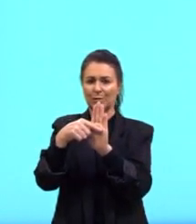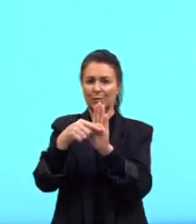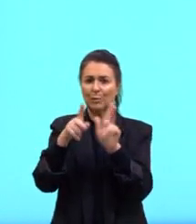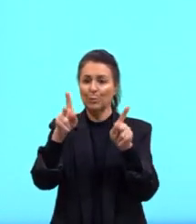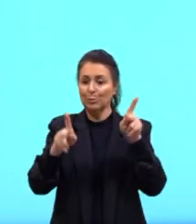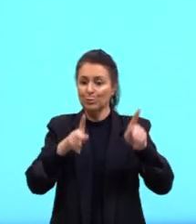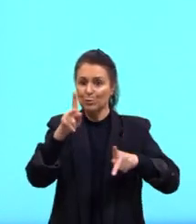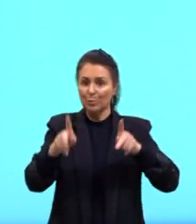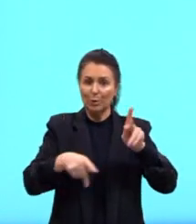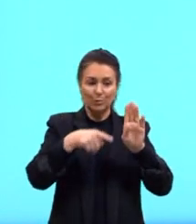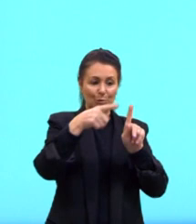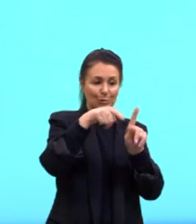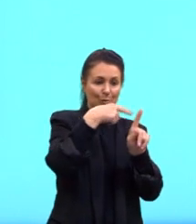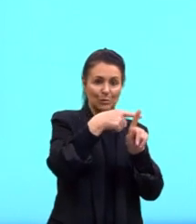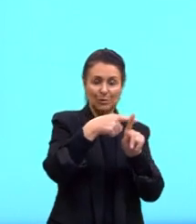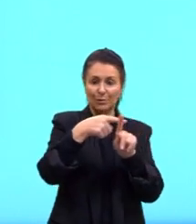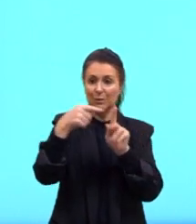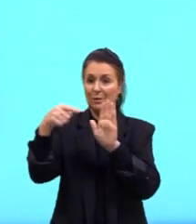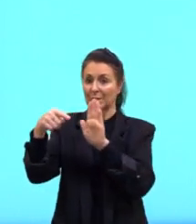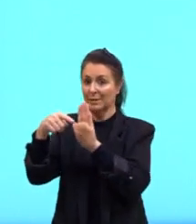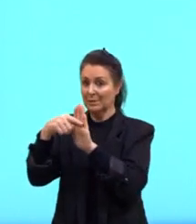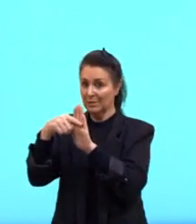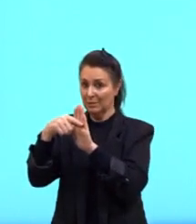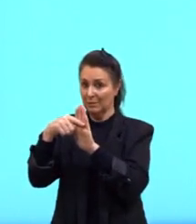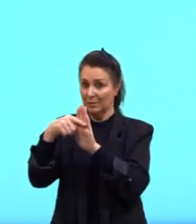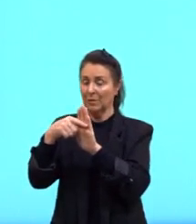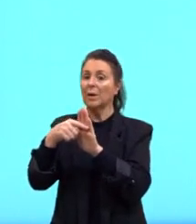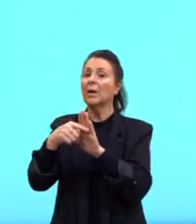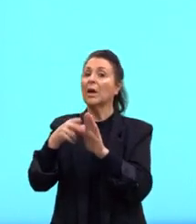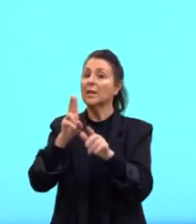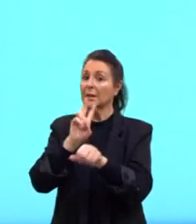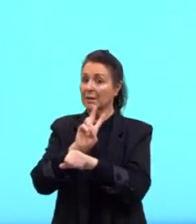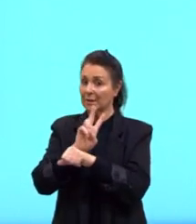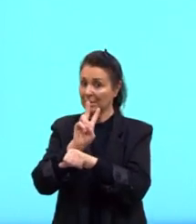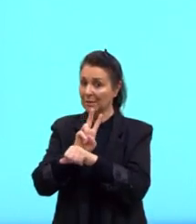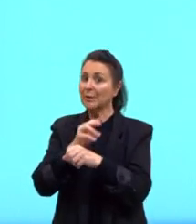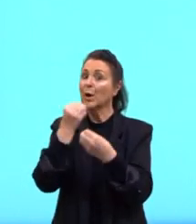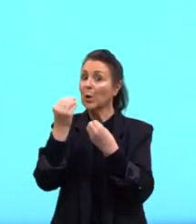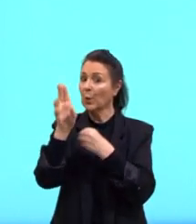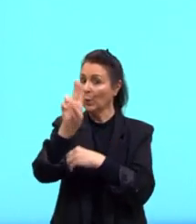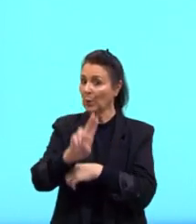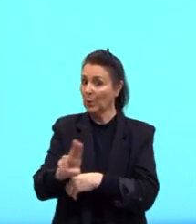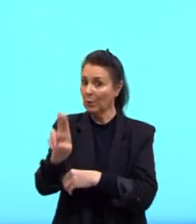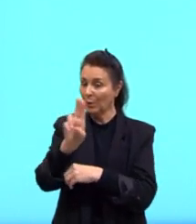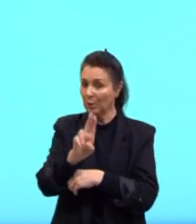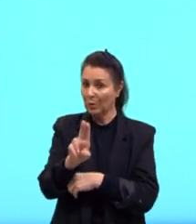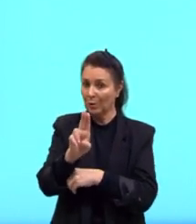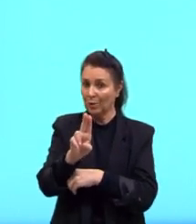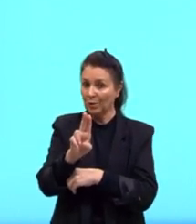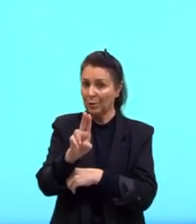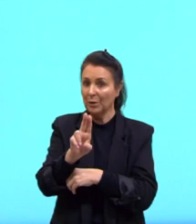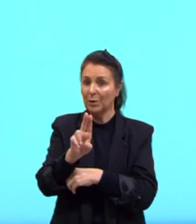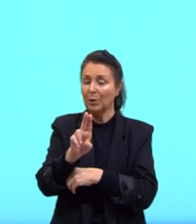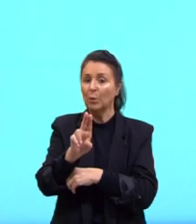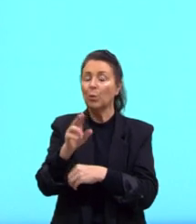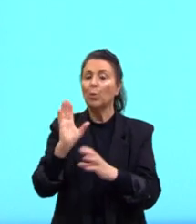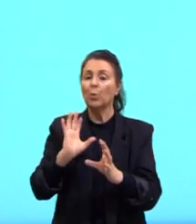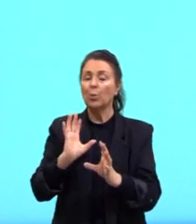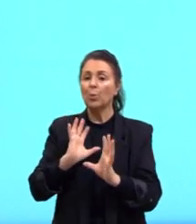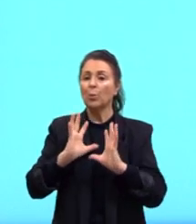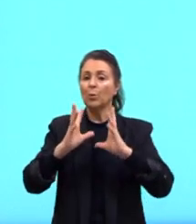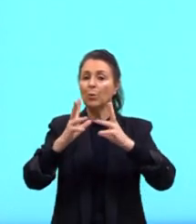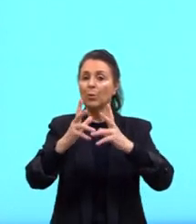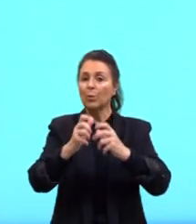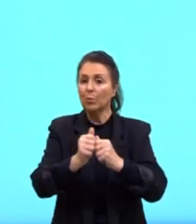fazer essa Associação que a gente coloca invertida não funciona né mas a gente sabe aí do nosso dia a dia então nosso valor total